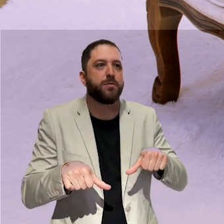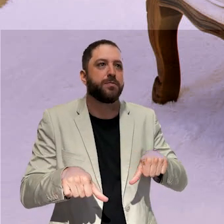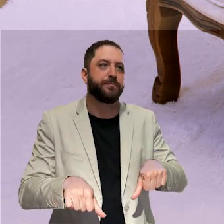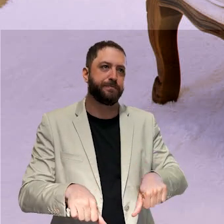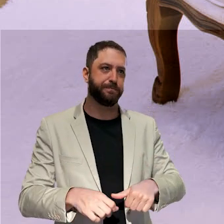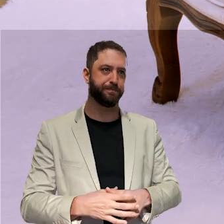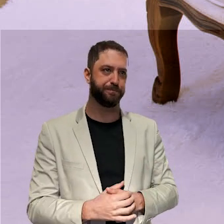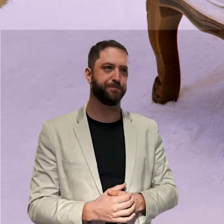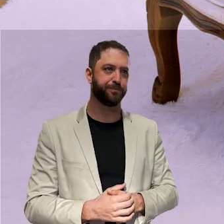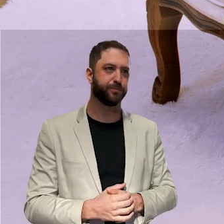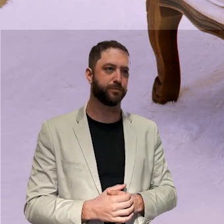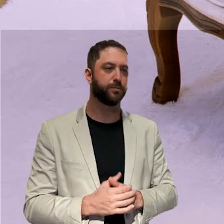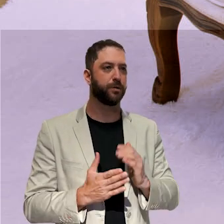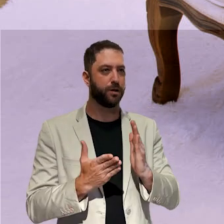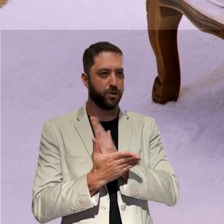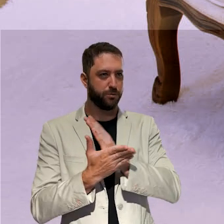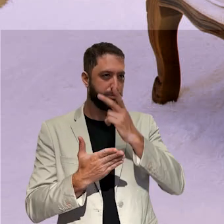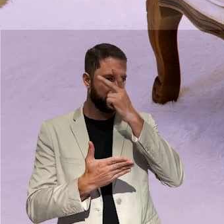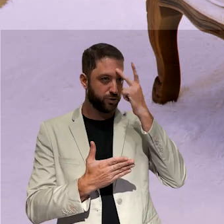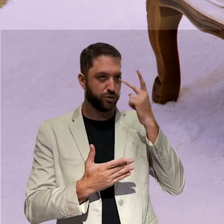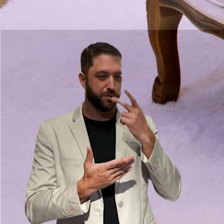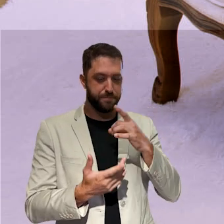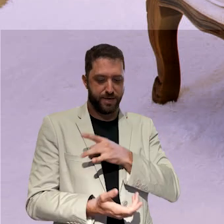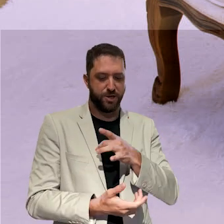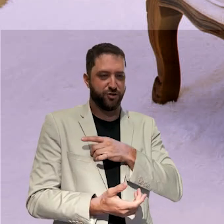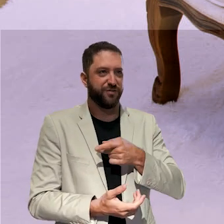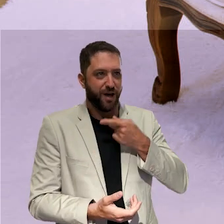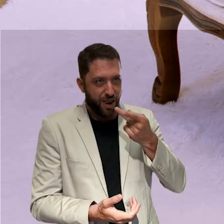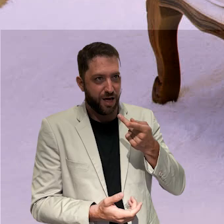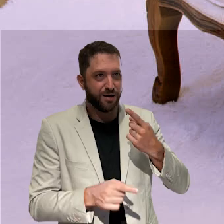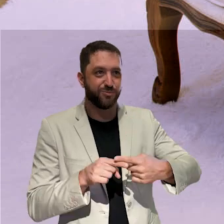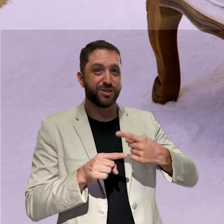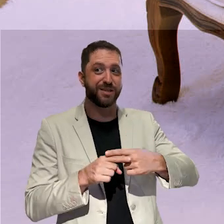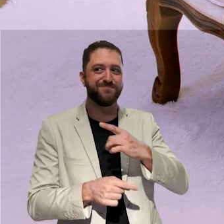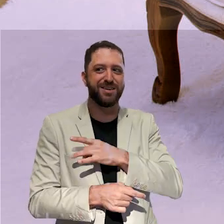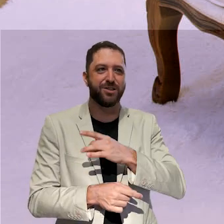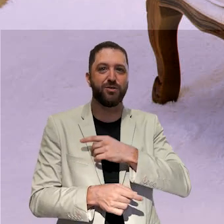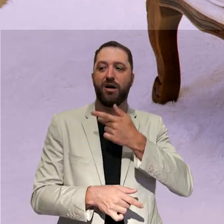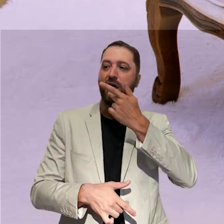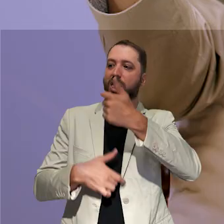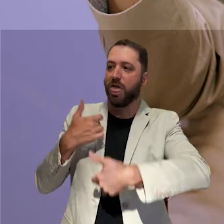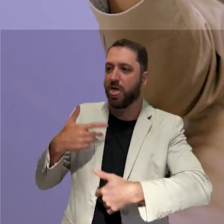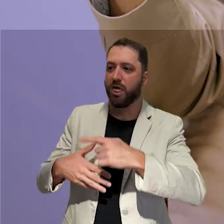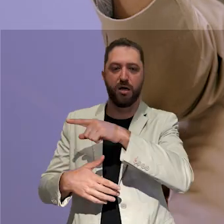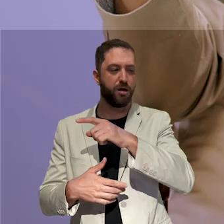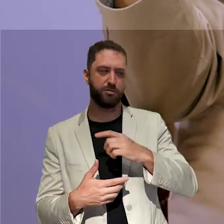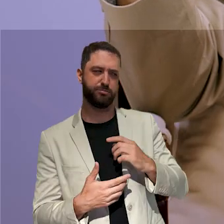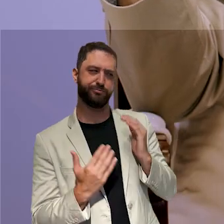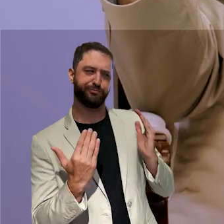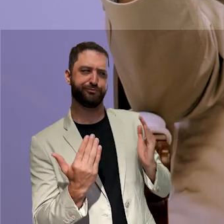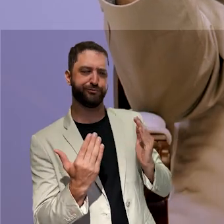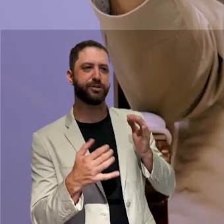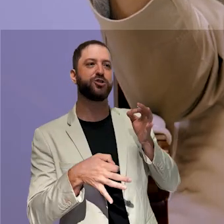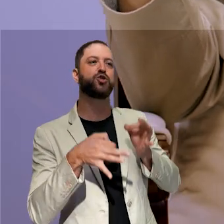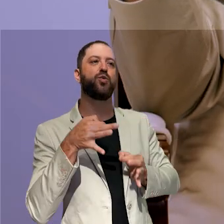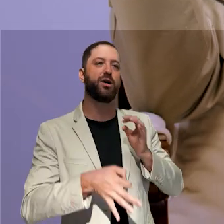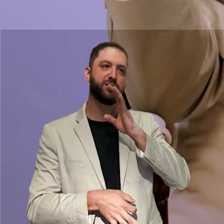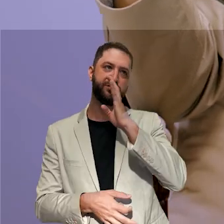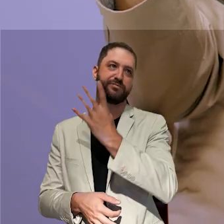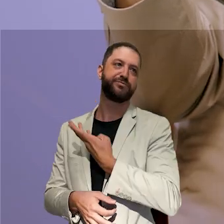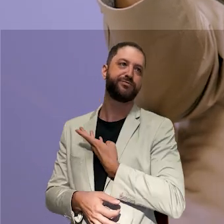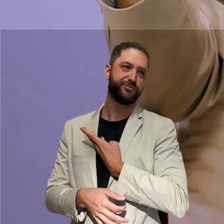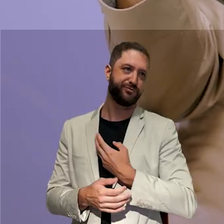porquê que muitas pessoas têm medo de falar do que sentem? Porque tem medo do julgamento. Uma pessoa que está passando por uma situação,